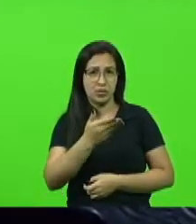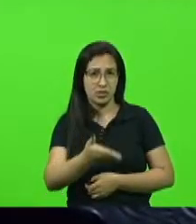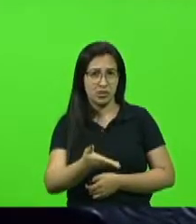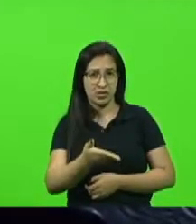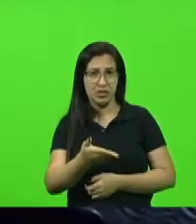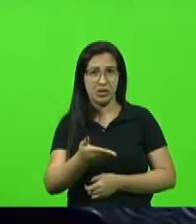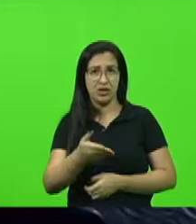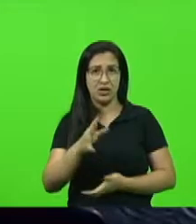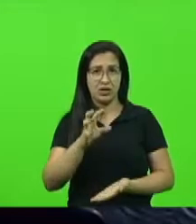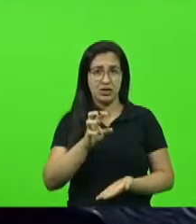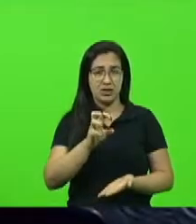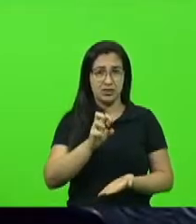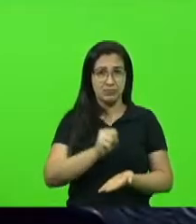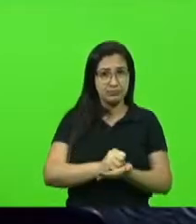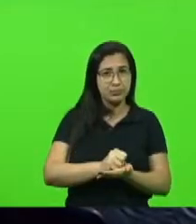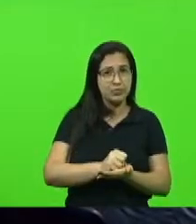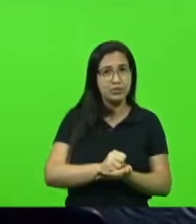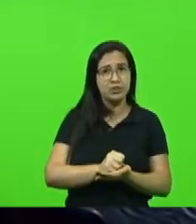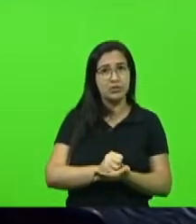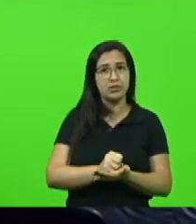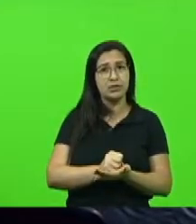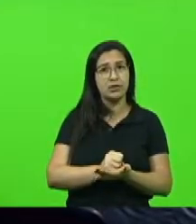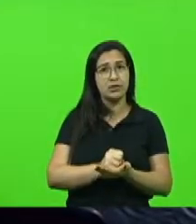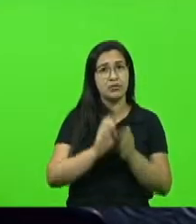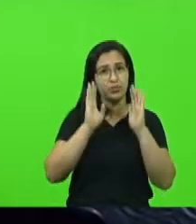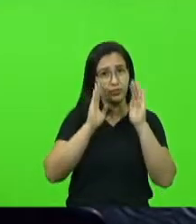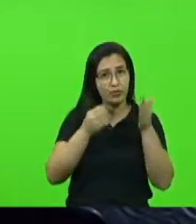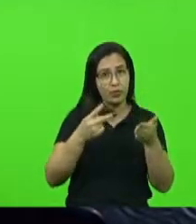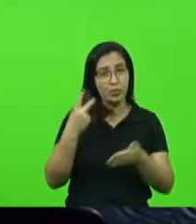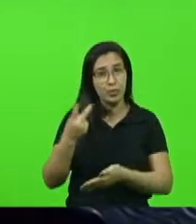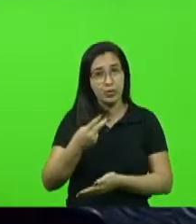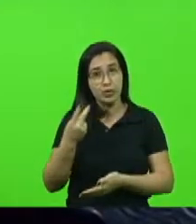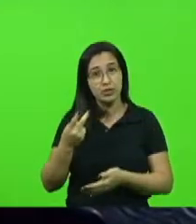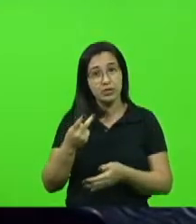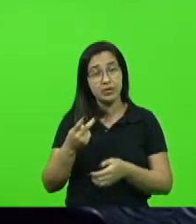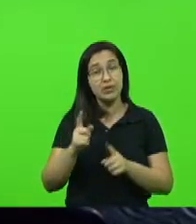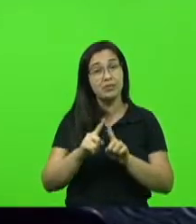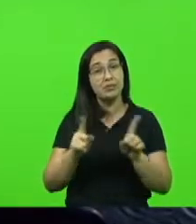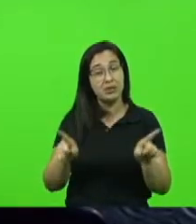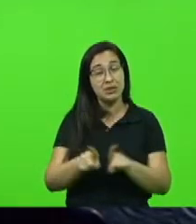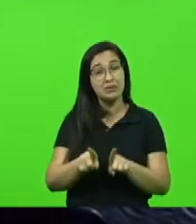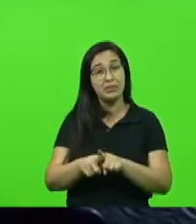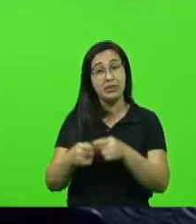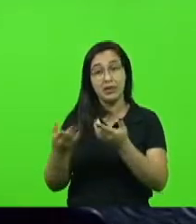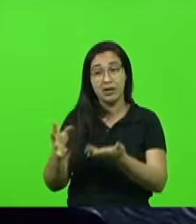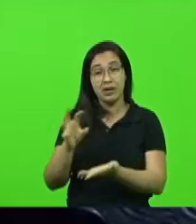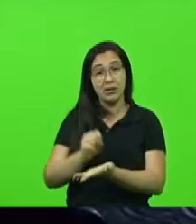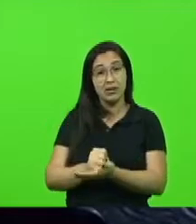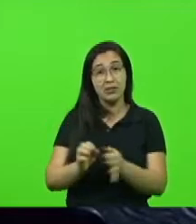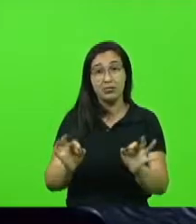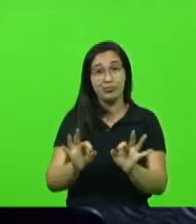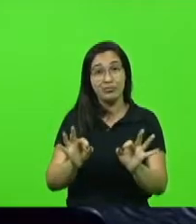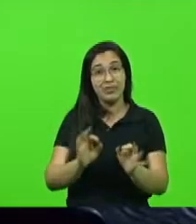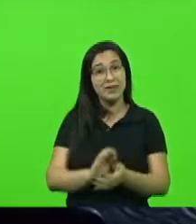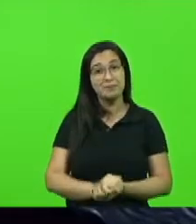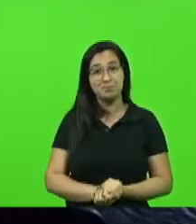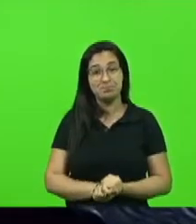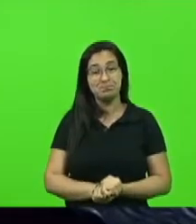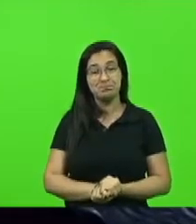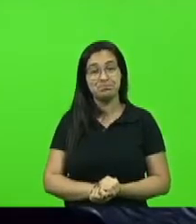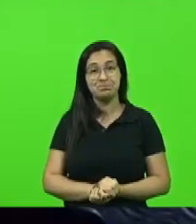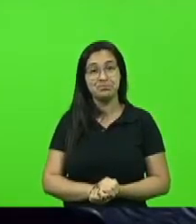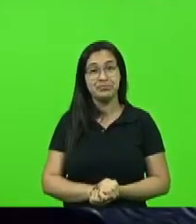assinada de trabalho, foco da política, como também aqueles que não possuem carteira assinada e os não assalariados.